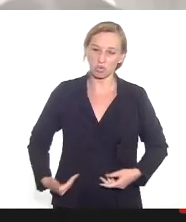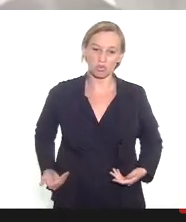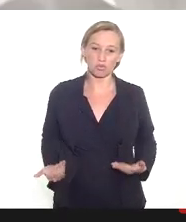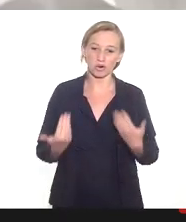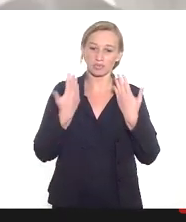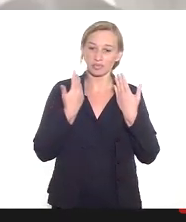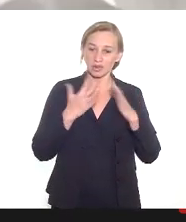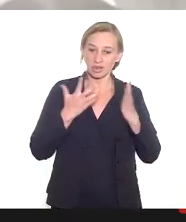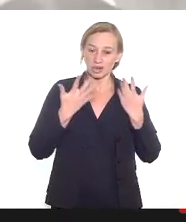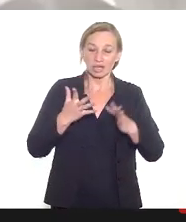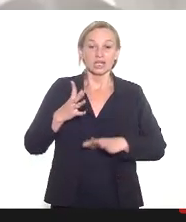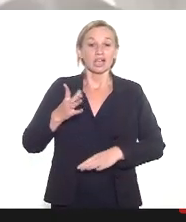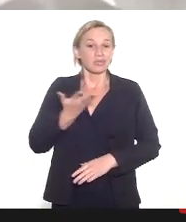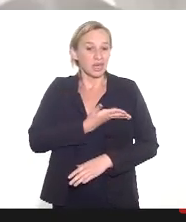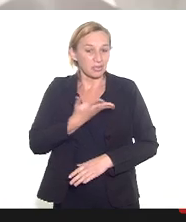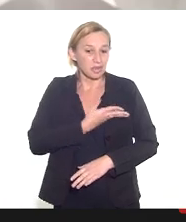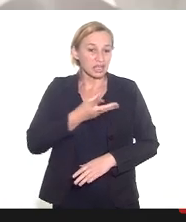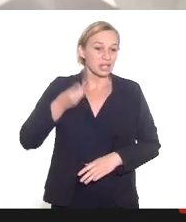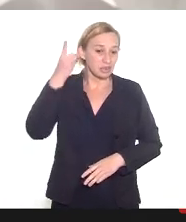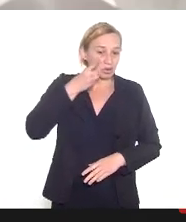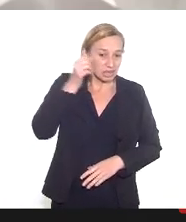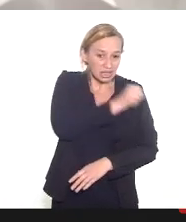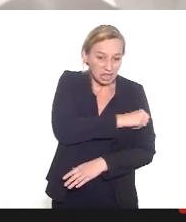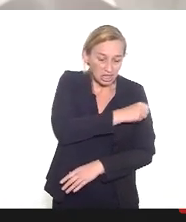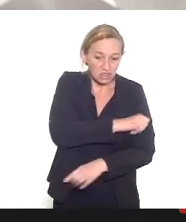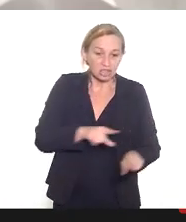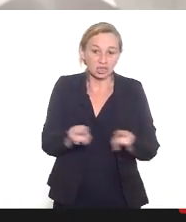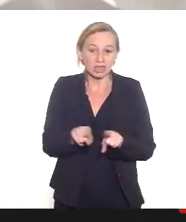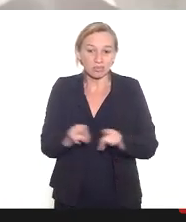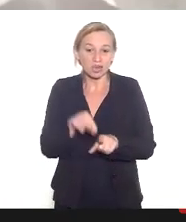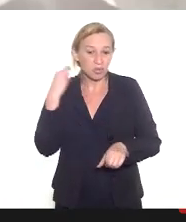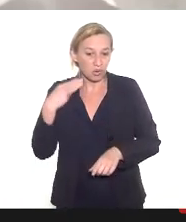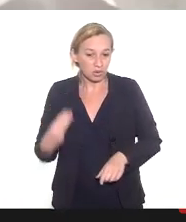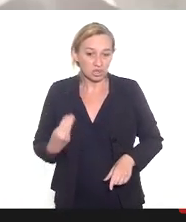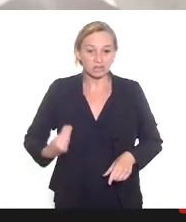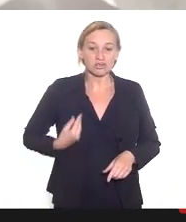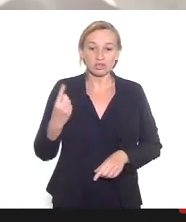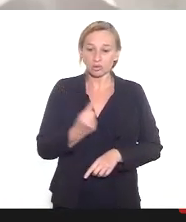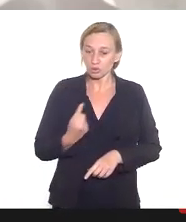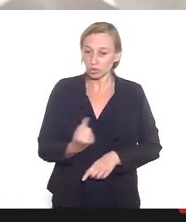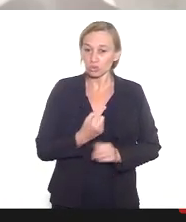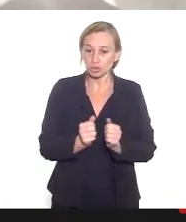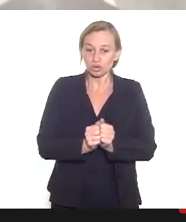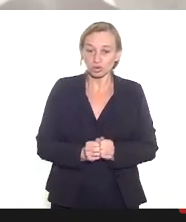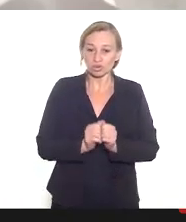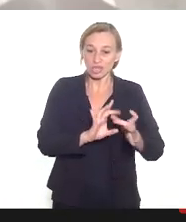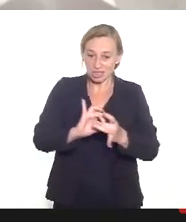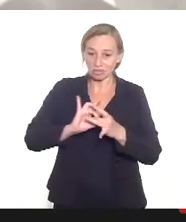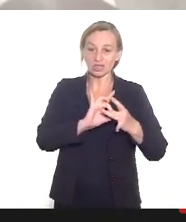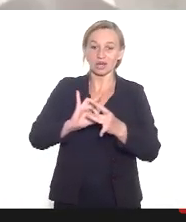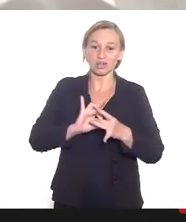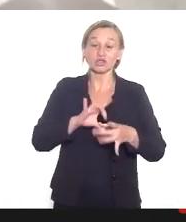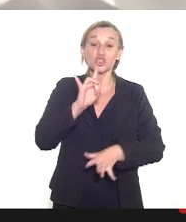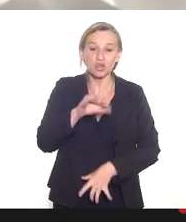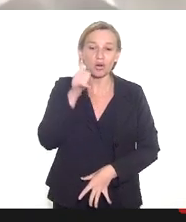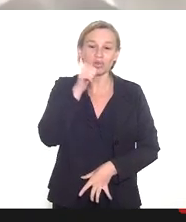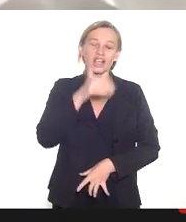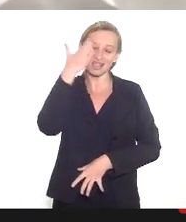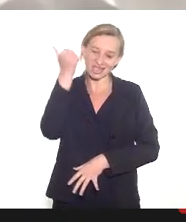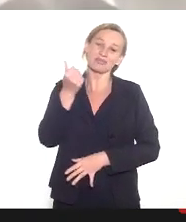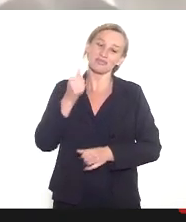comprimento especial a minha companheira Rejane e a Mônica Francisco o conosco nessa união e só as